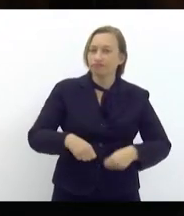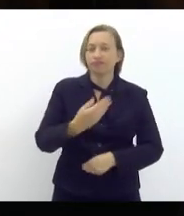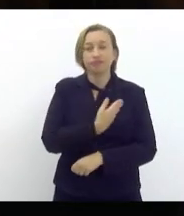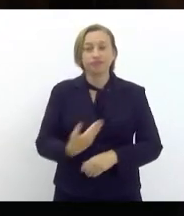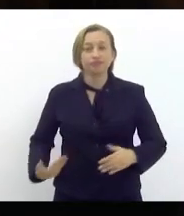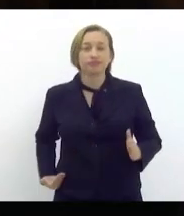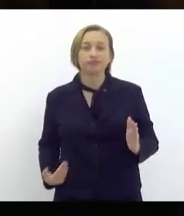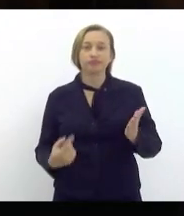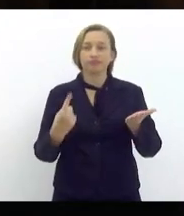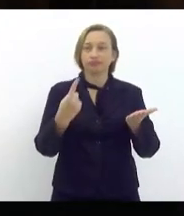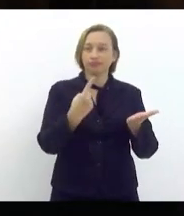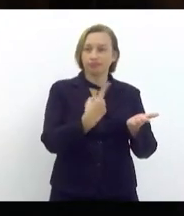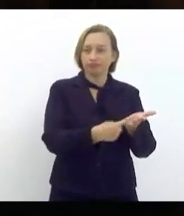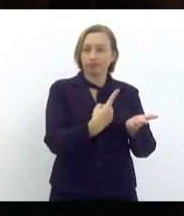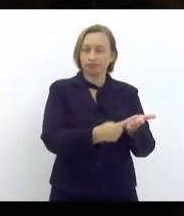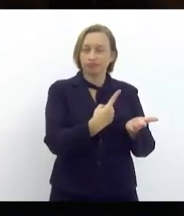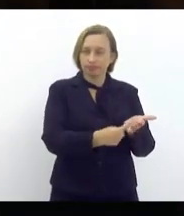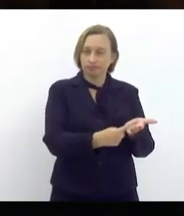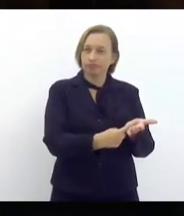comprometer com